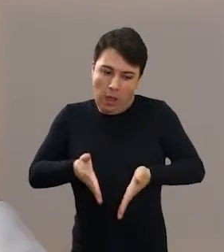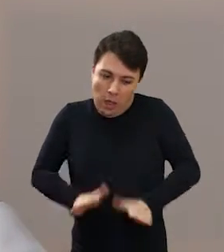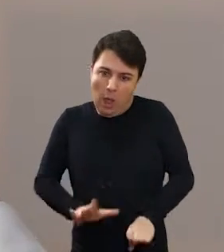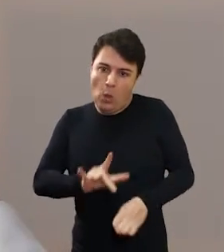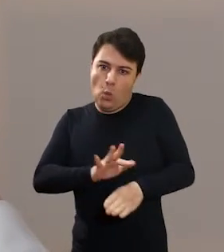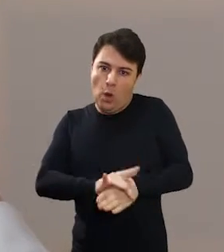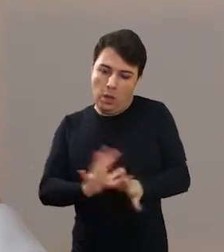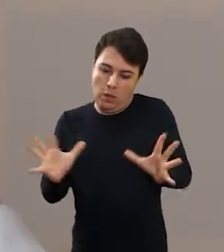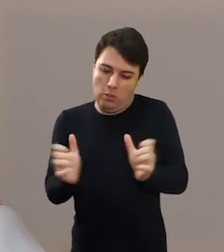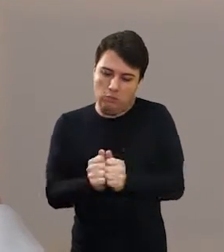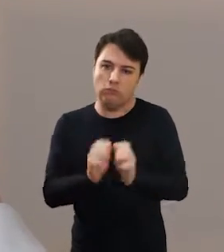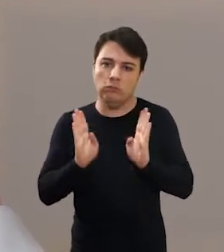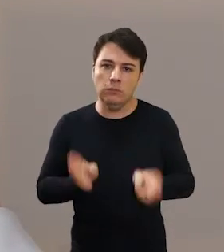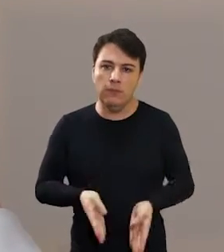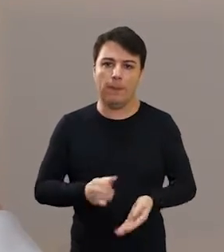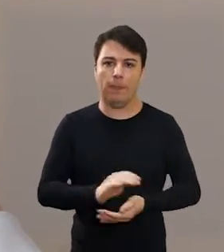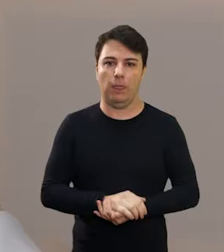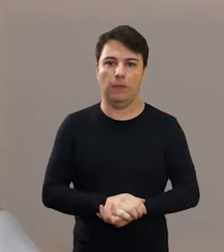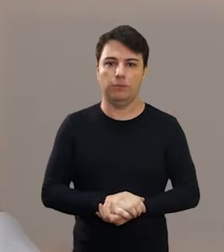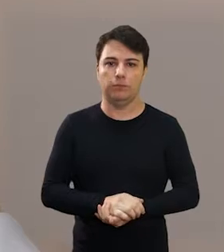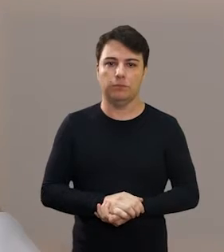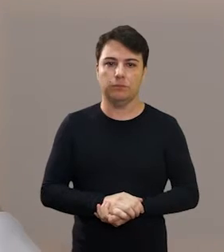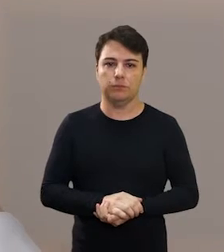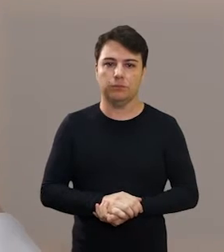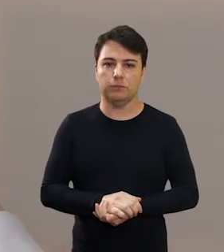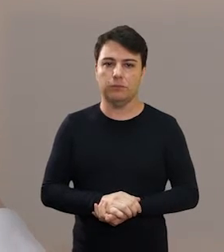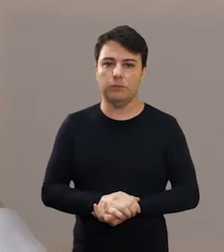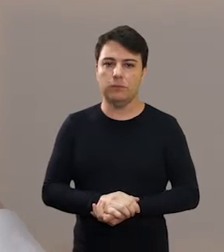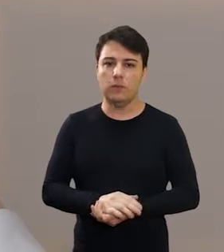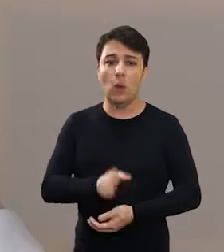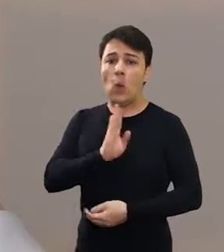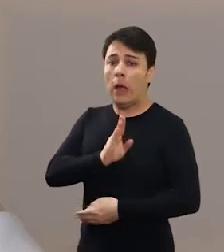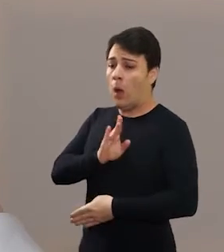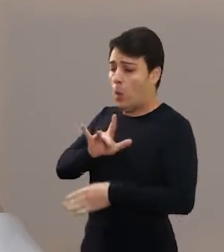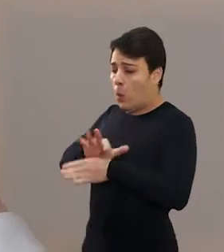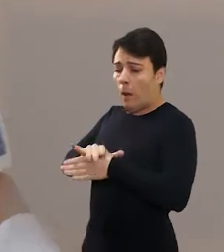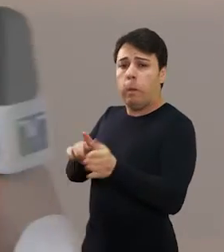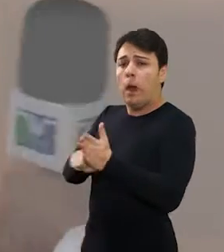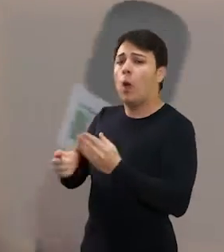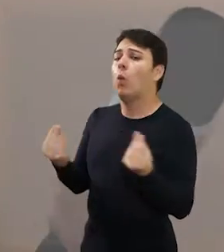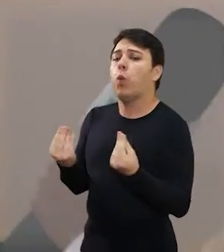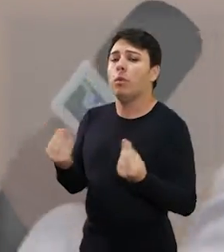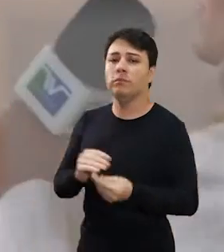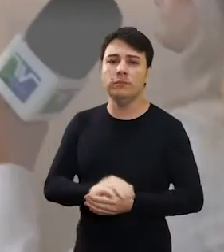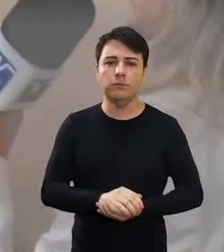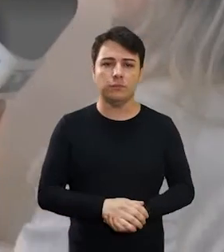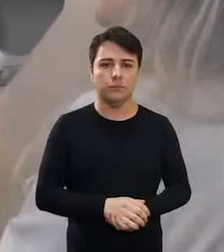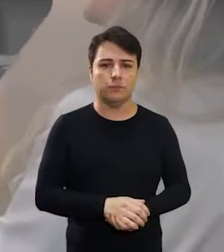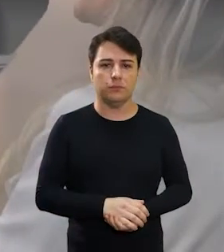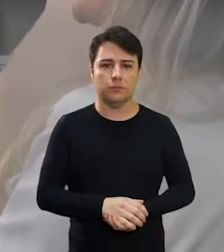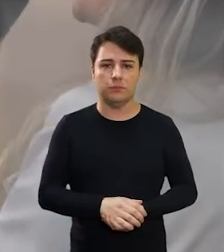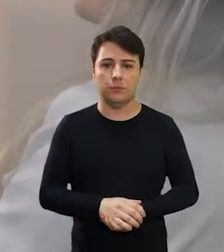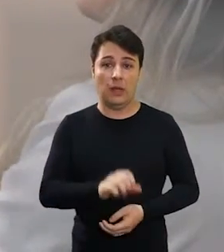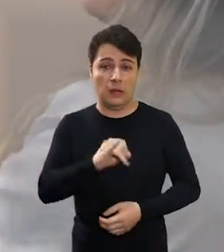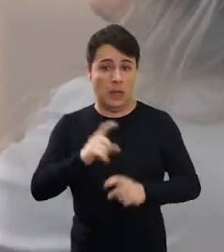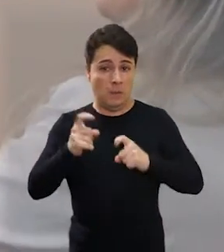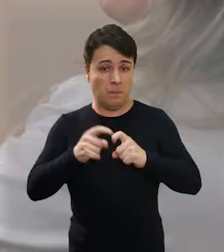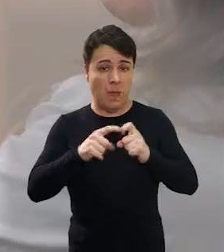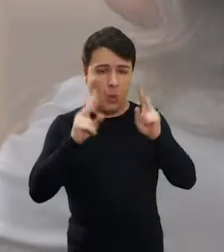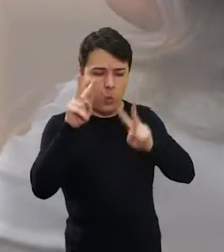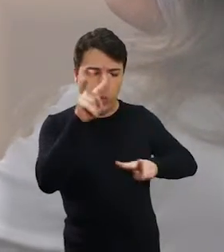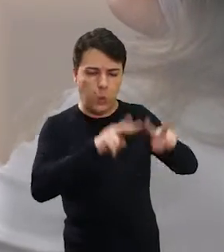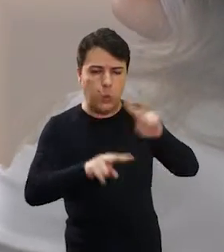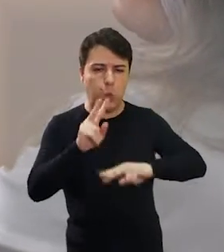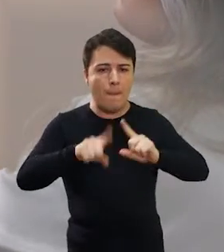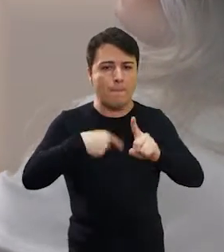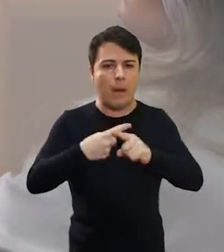tem ganho de estatura, por exemplo, isso pode estar associado também a uma cardiopatia congênita. E como é feito o diagnóstico? A